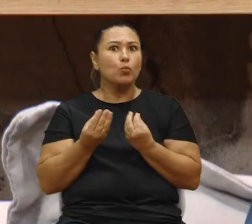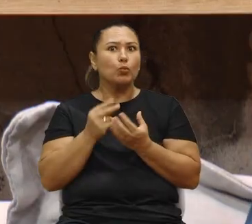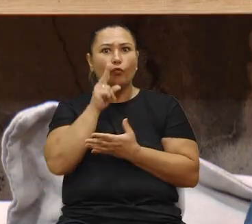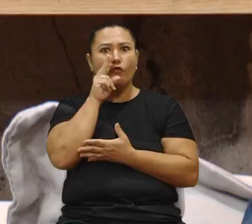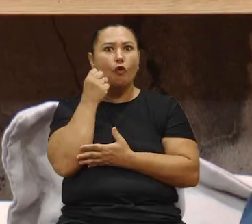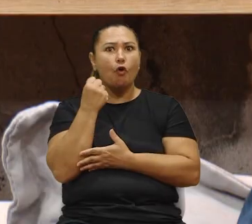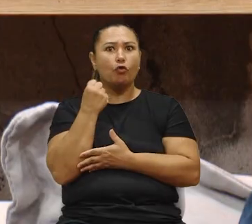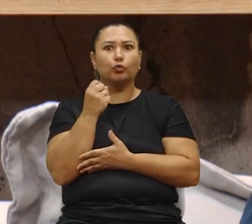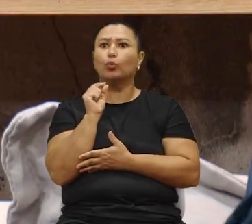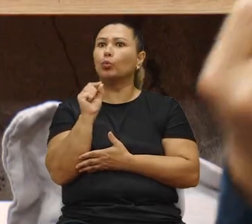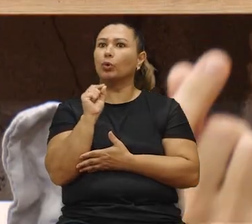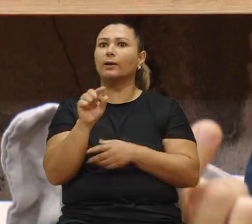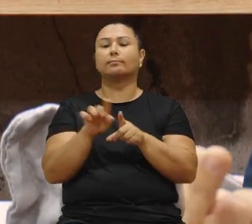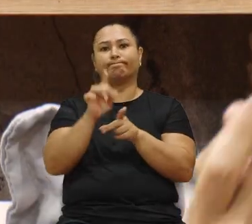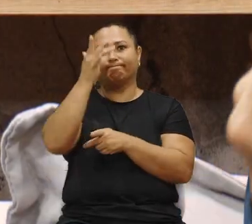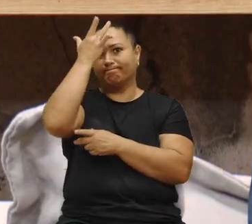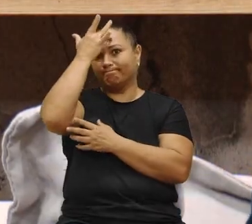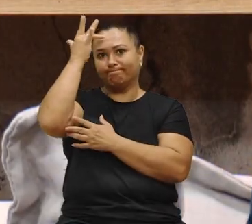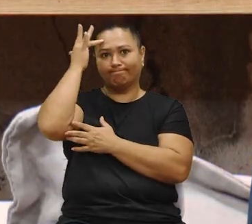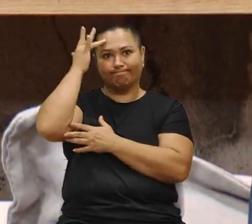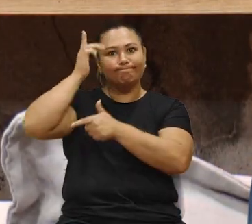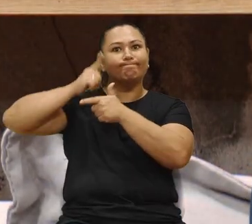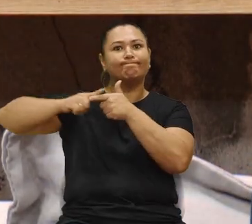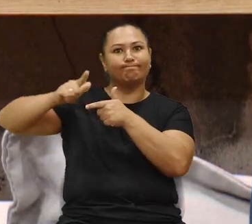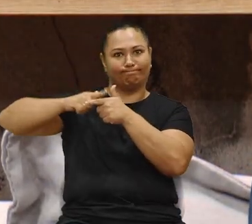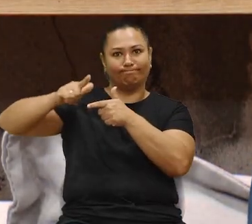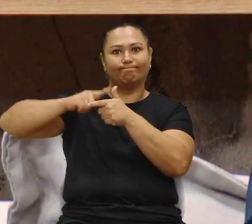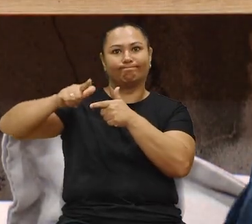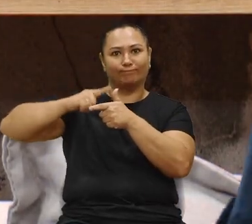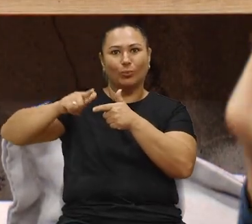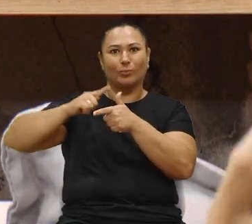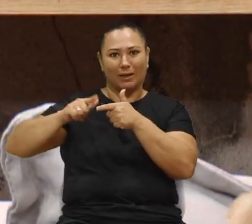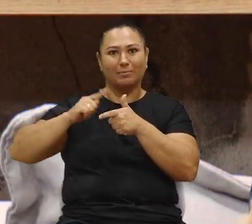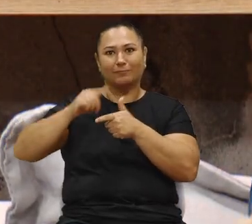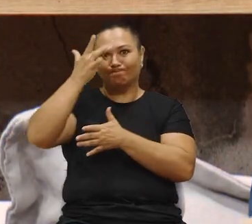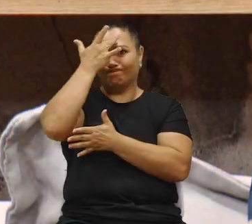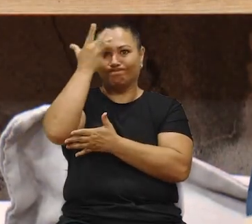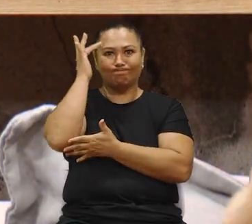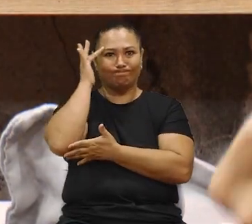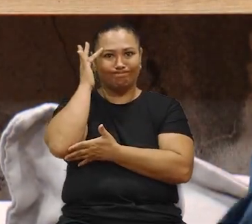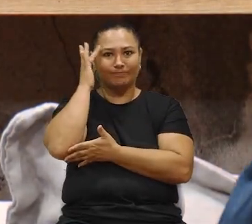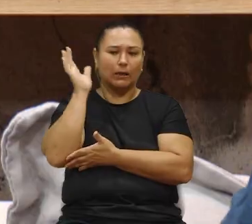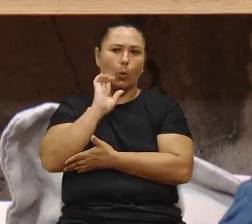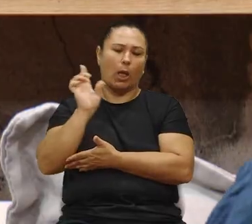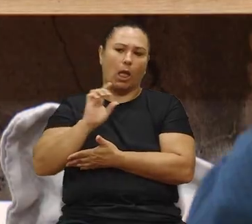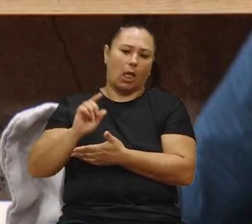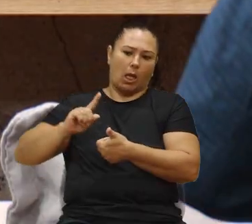surgiu muito forte a questão do adoecimento também mental, problemas de saúde mental,